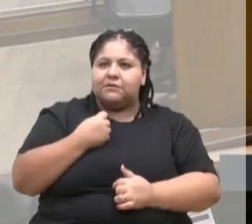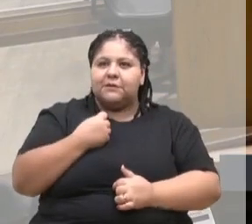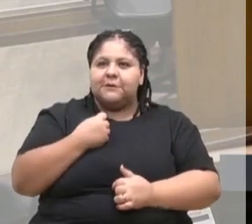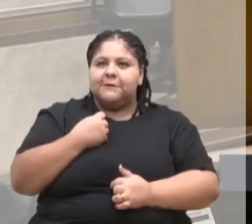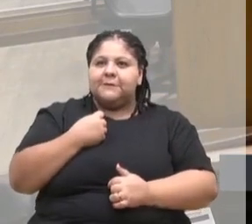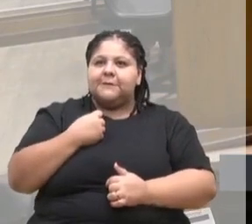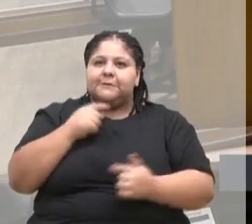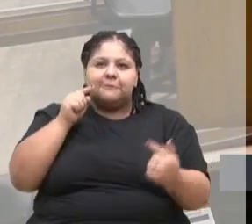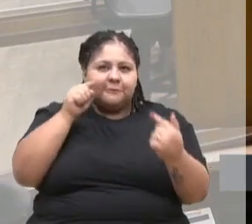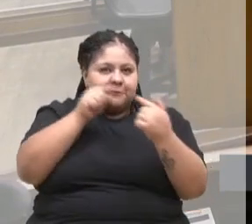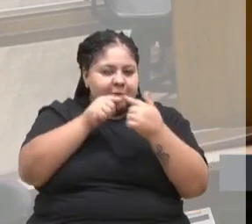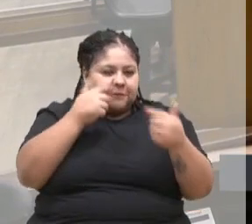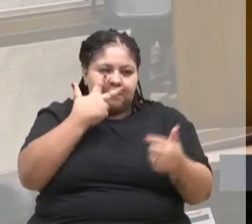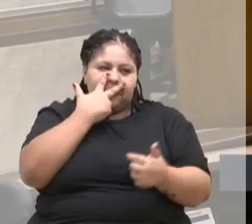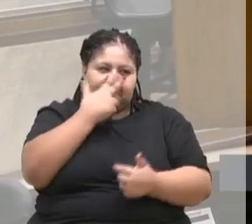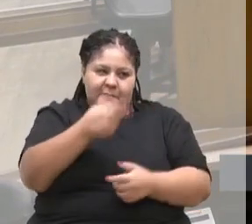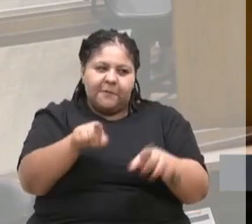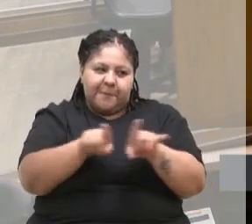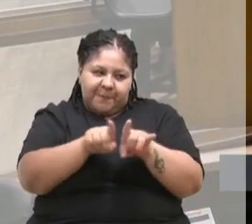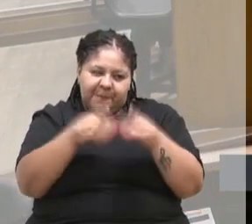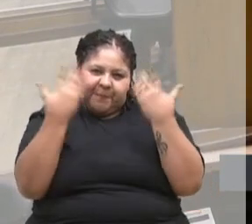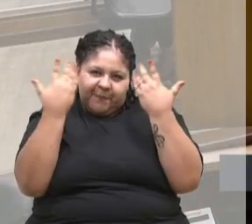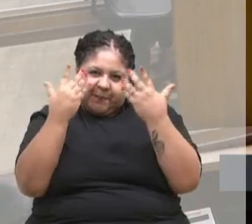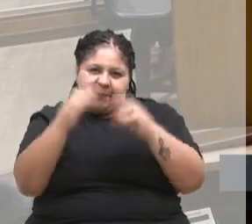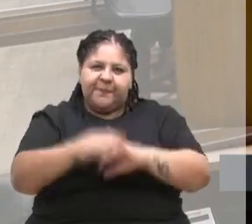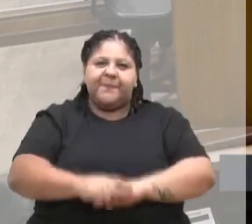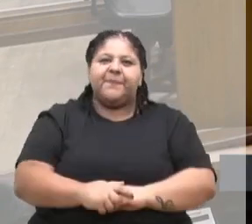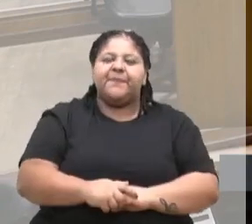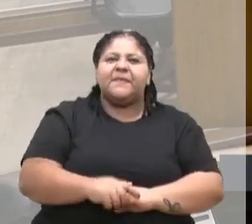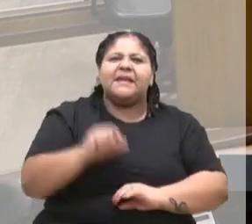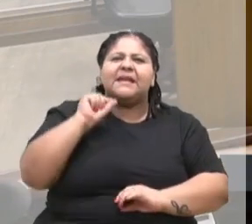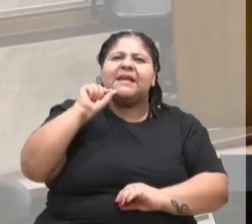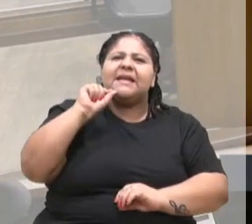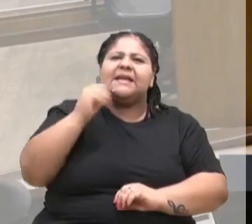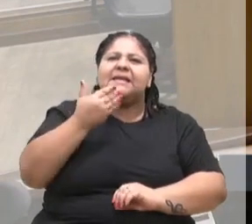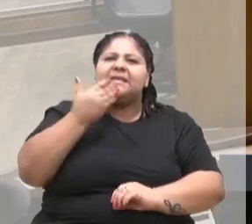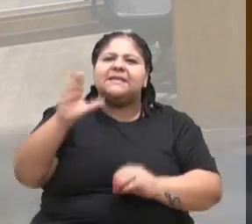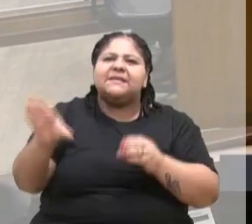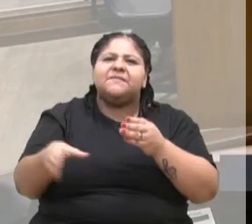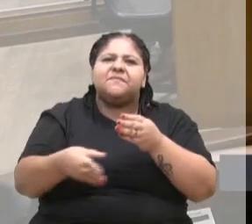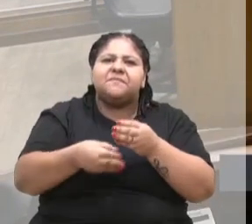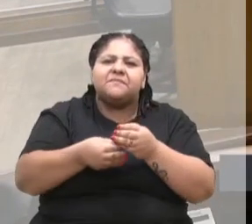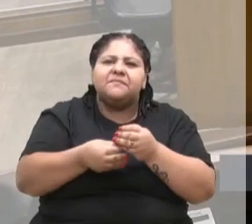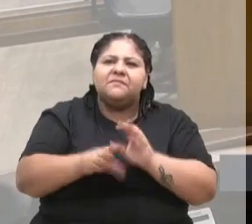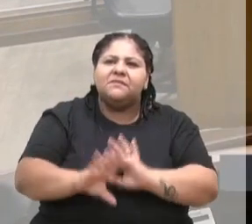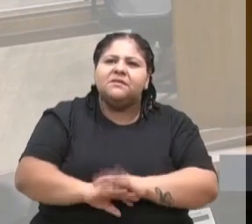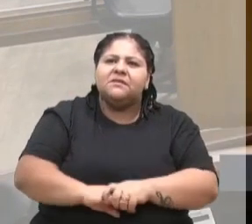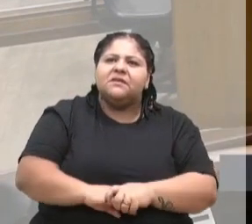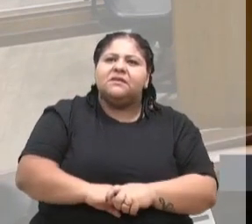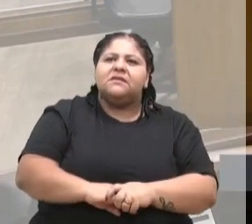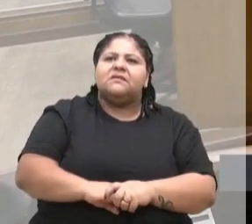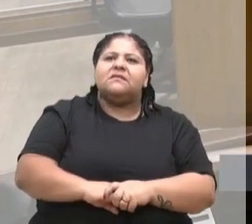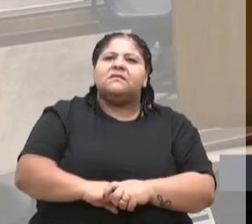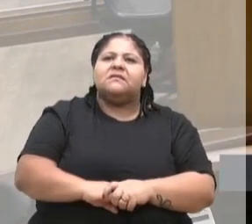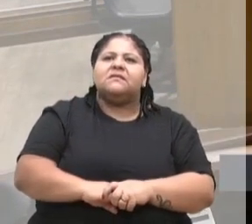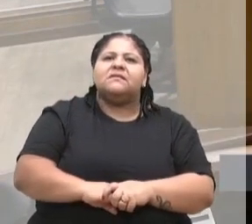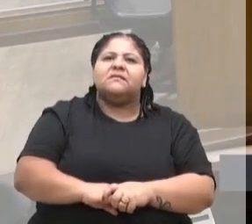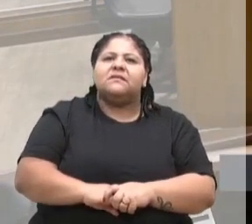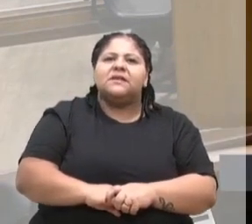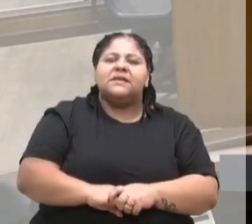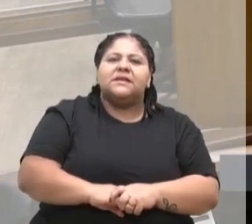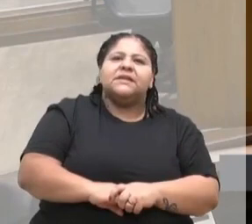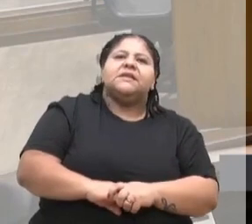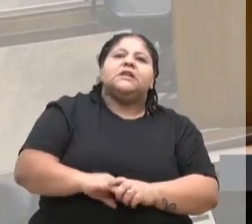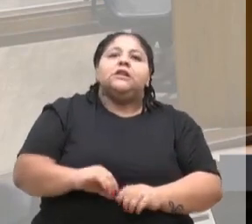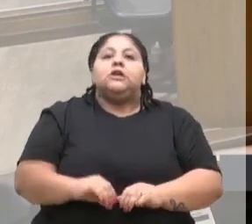lhe parabenizo. Obrigado, colega Menegus. Quem pediu? Pois não, Lucas Caranhato. Muito bom as suas